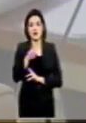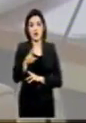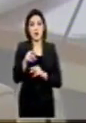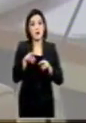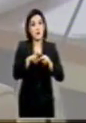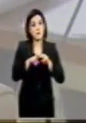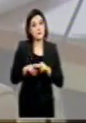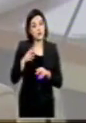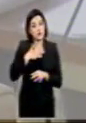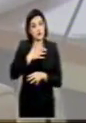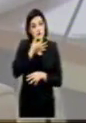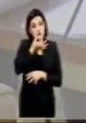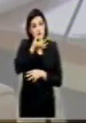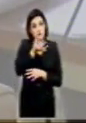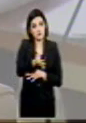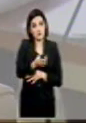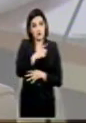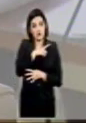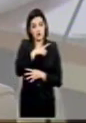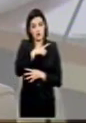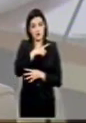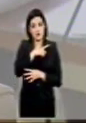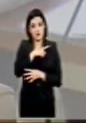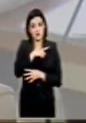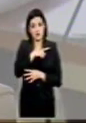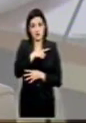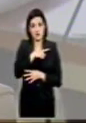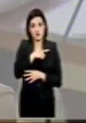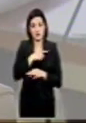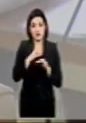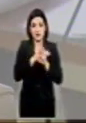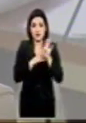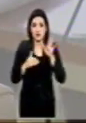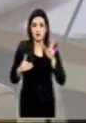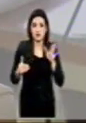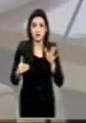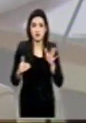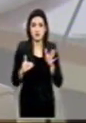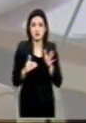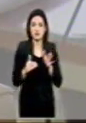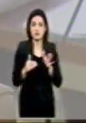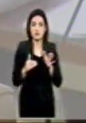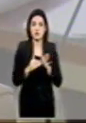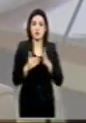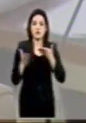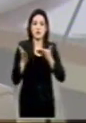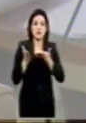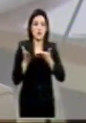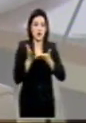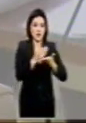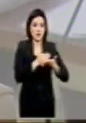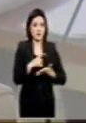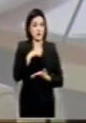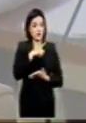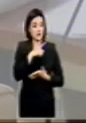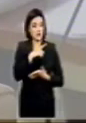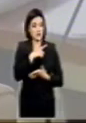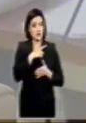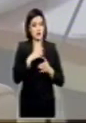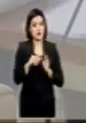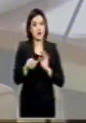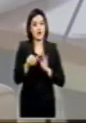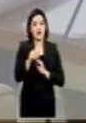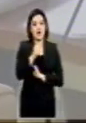senhor presidente, os fundamentos do acolhimento do pleito ministerial formulado na ação cautelar